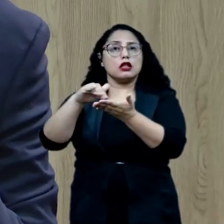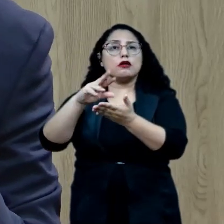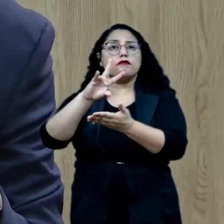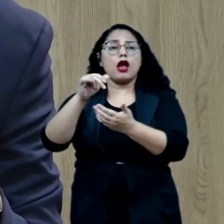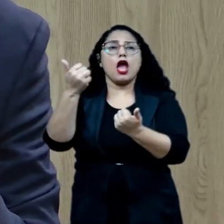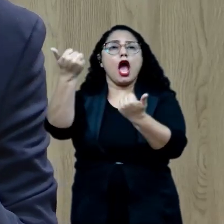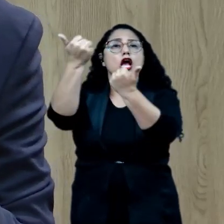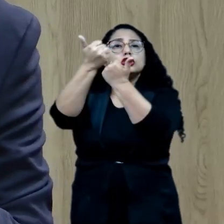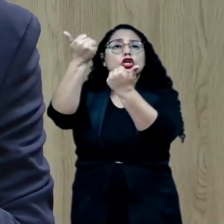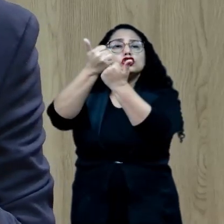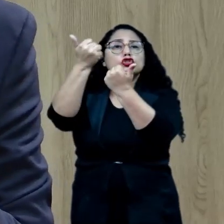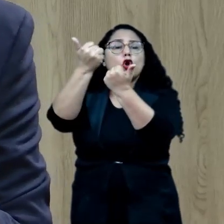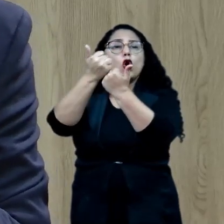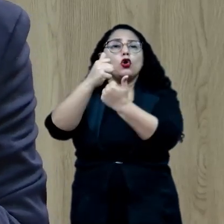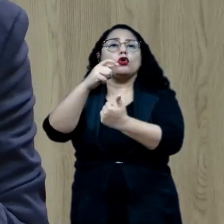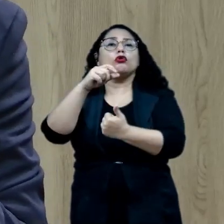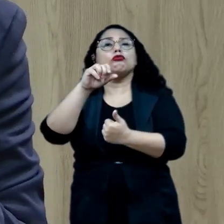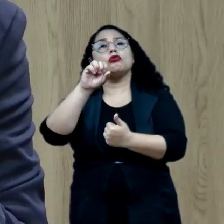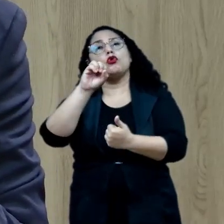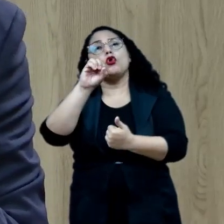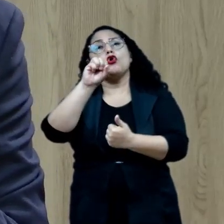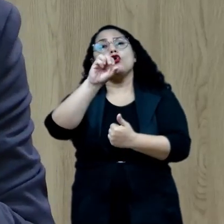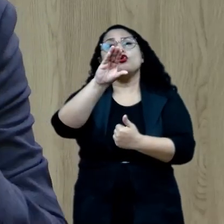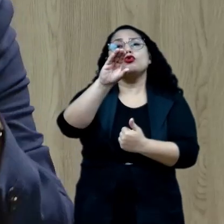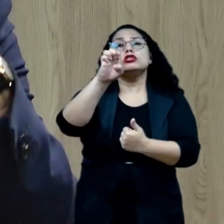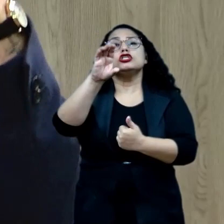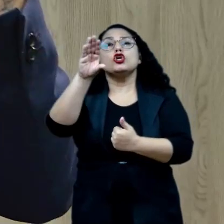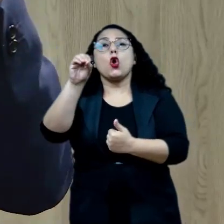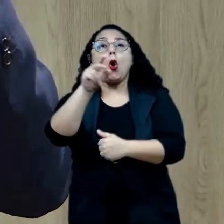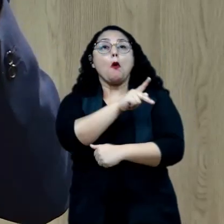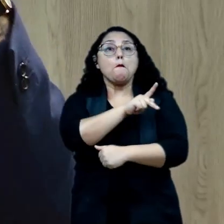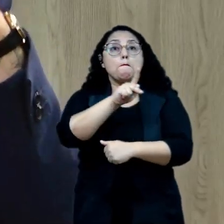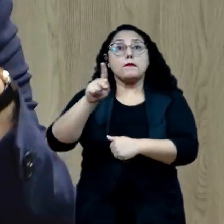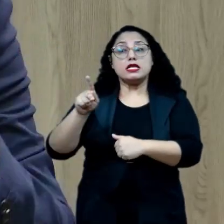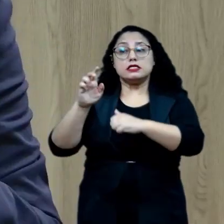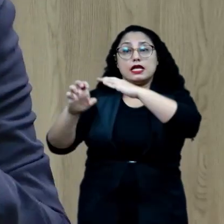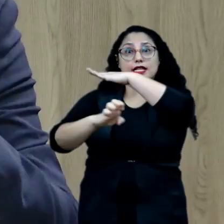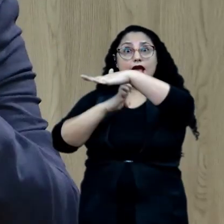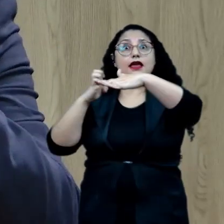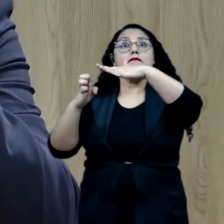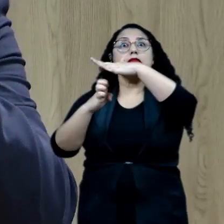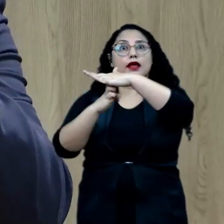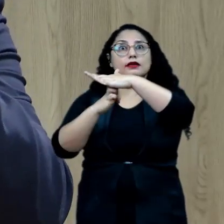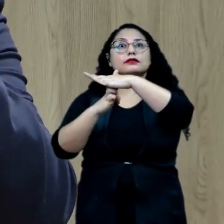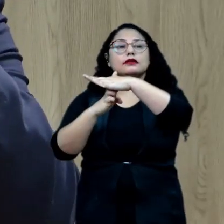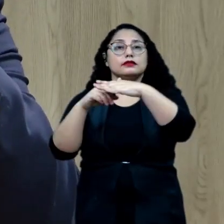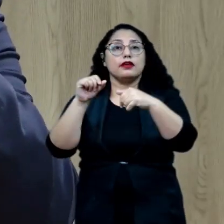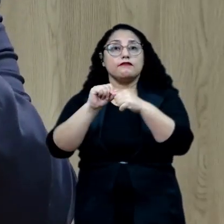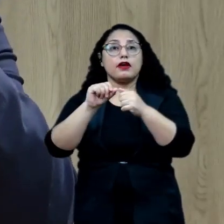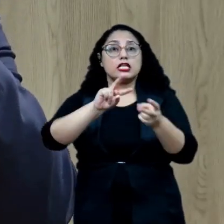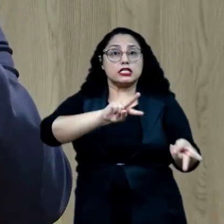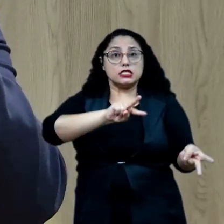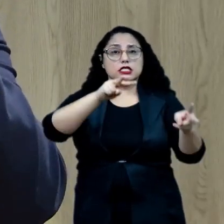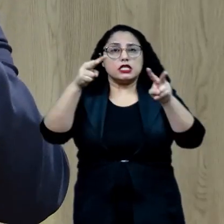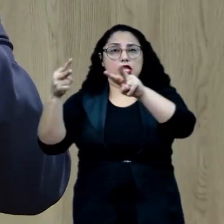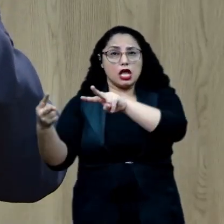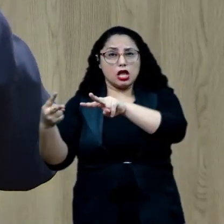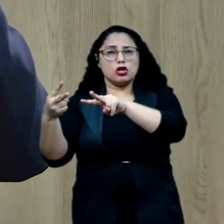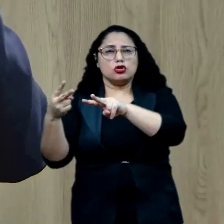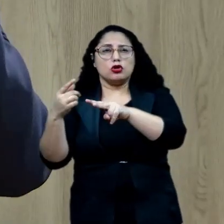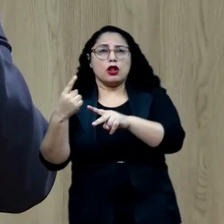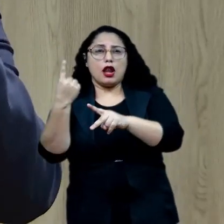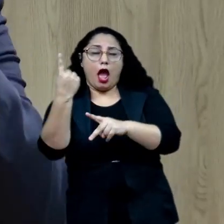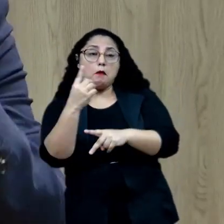vai assessorar a CEO, vai assessorar o presidente da empresa. Então, quando você faz essa transição do tático